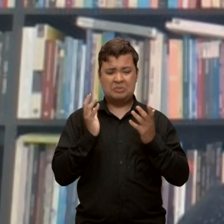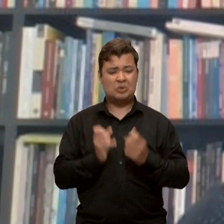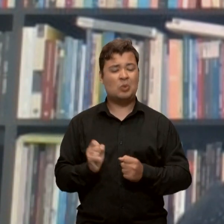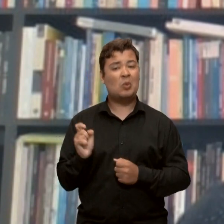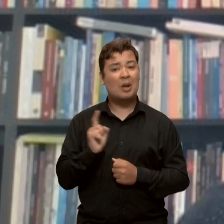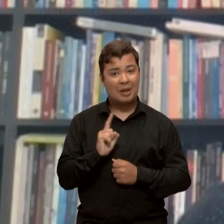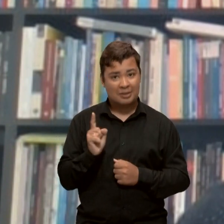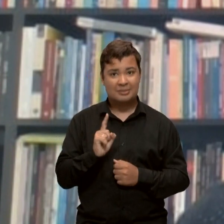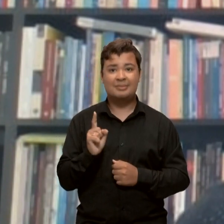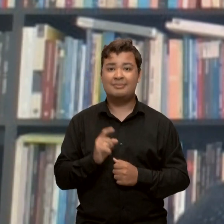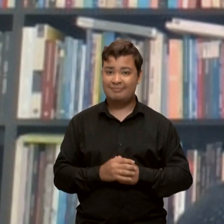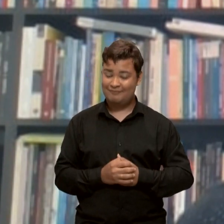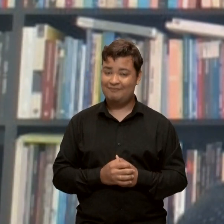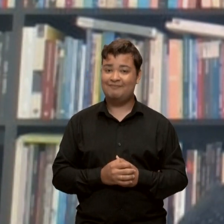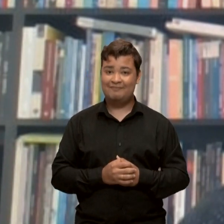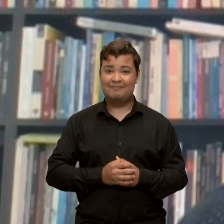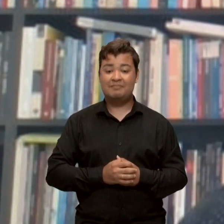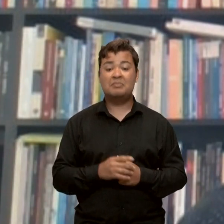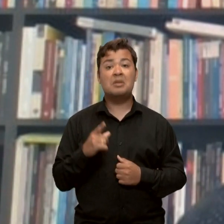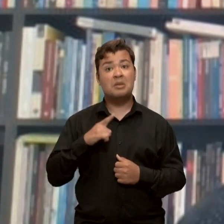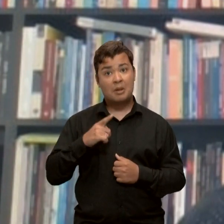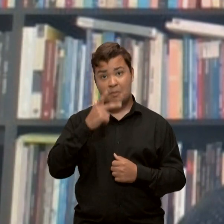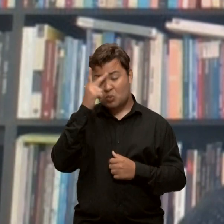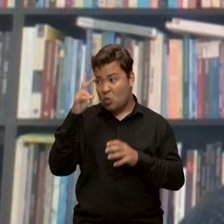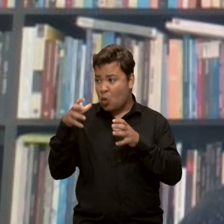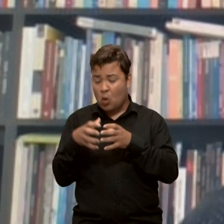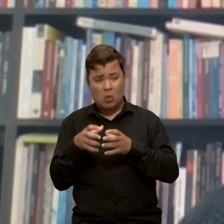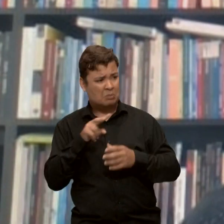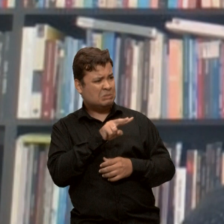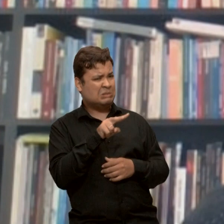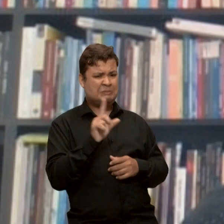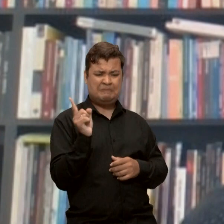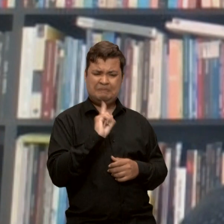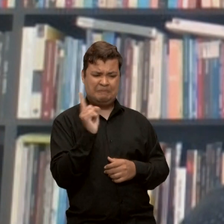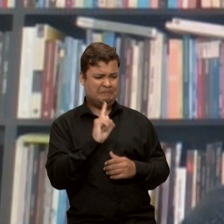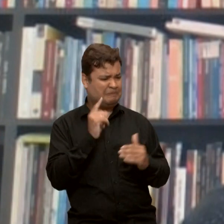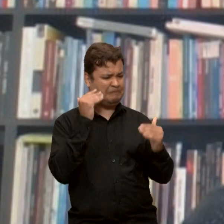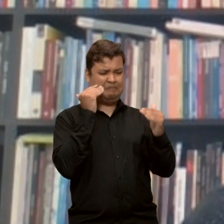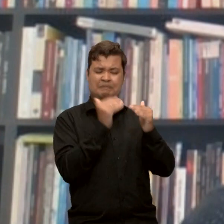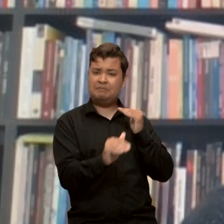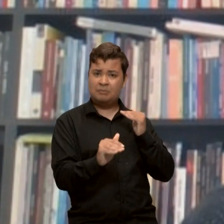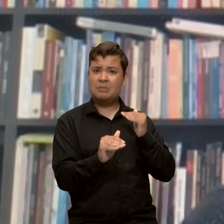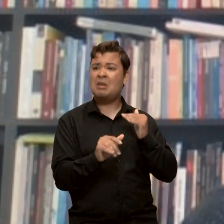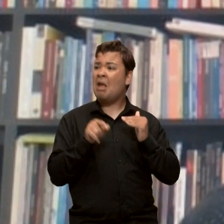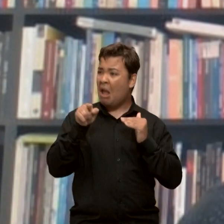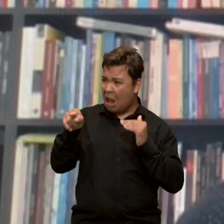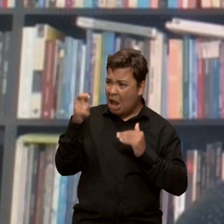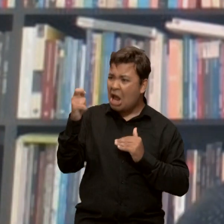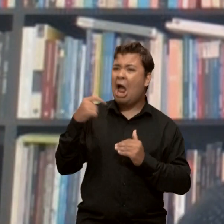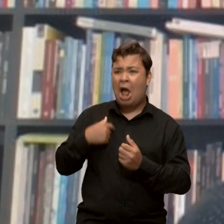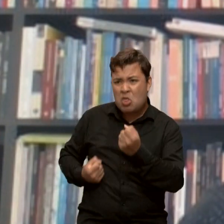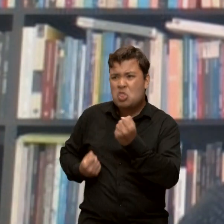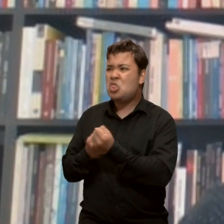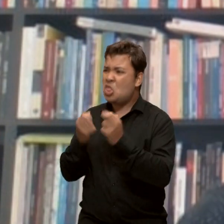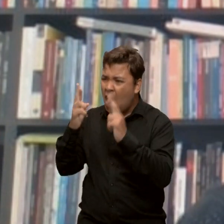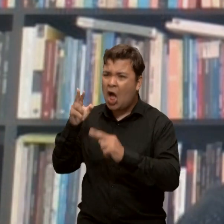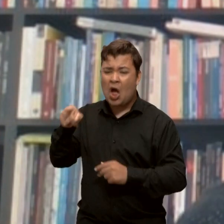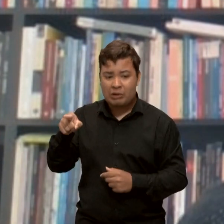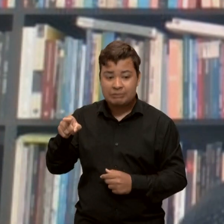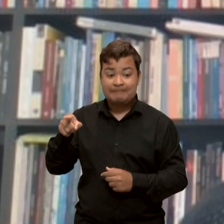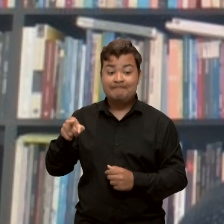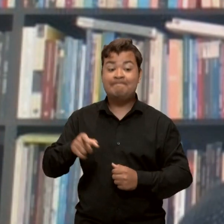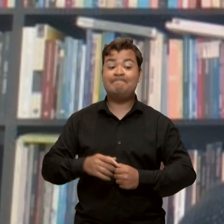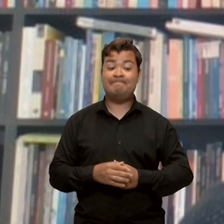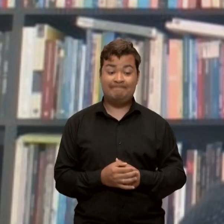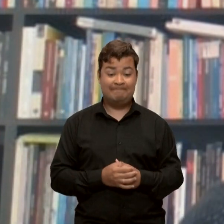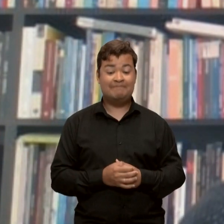os patrocinadores, etc. Então tem as pessoas que vão no contra e acabam torcendo para os nossos rivais diretos. Mas, por outro lado, também tem